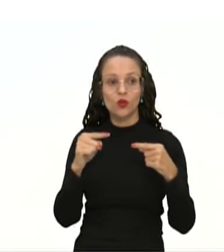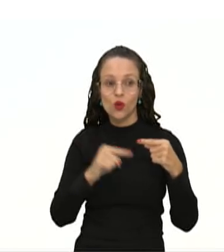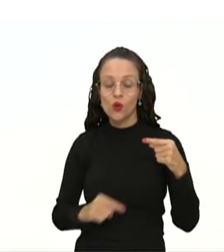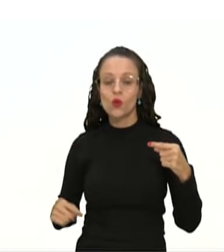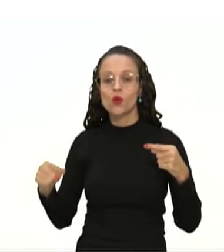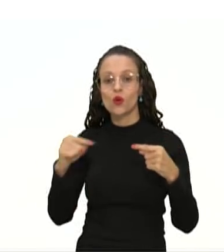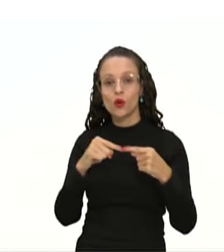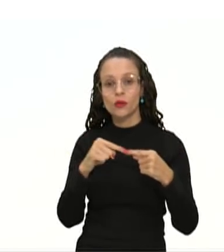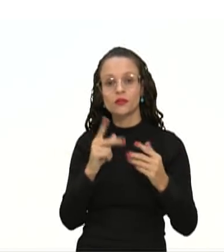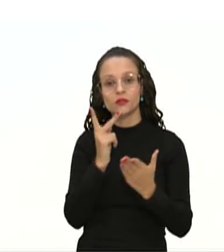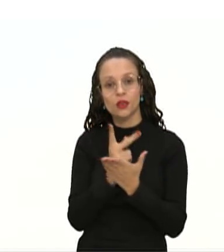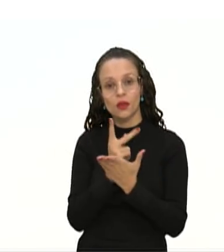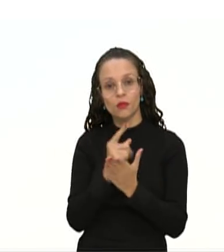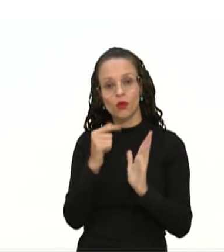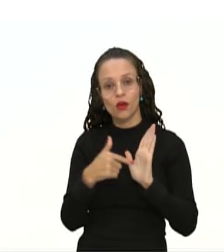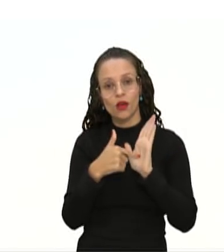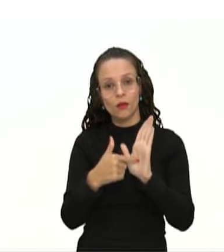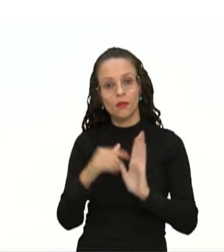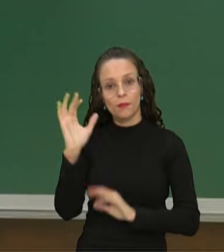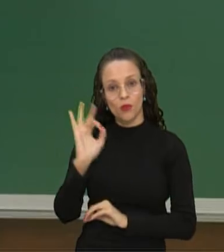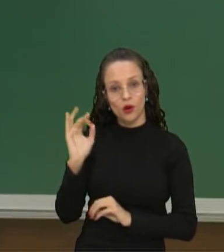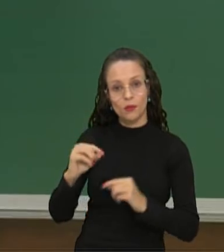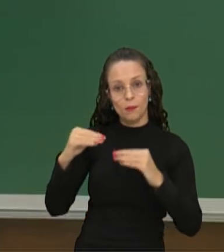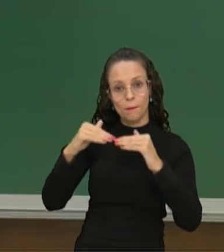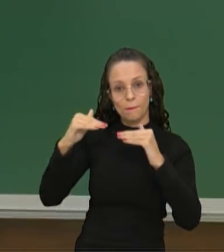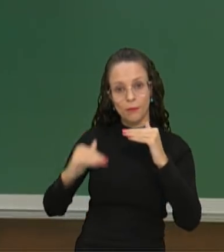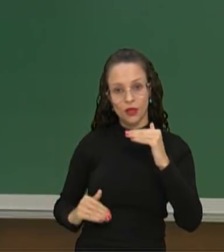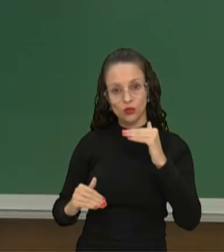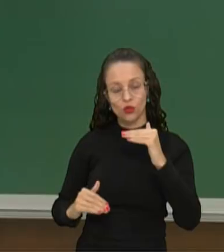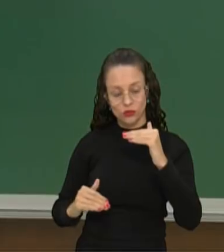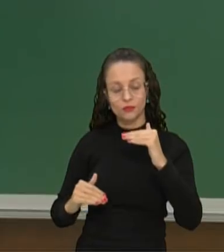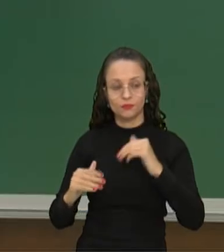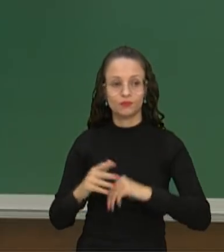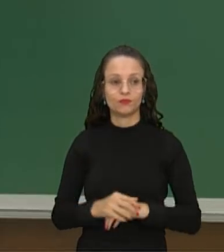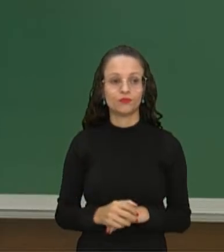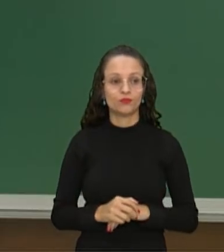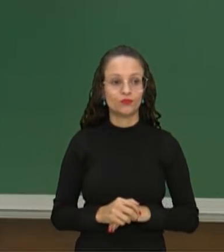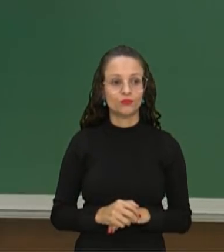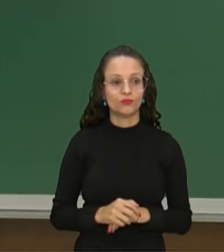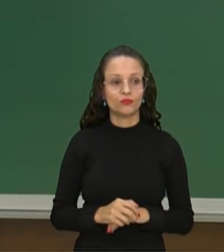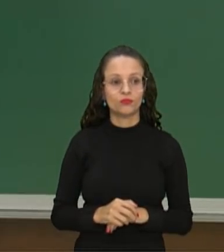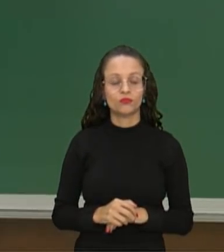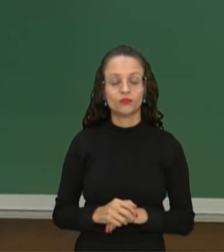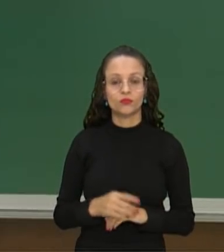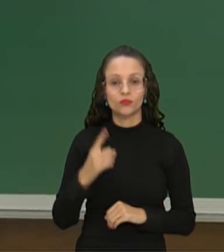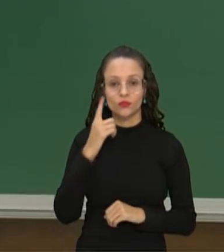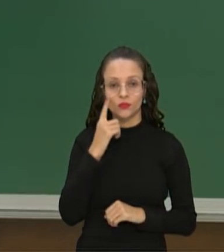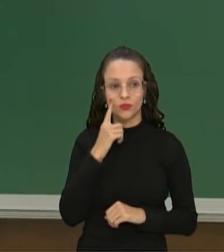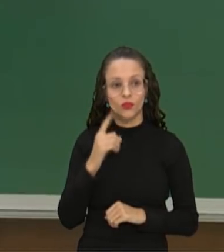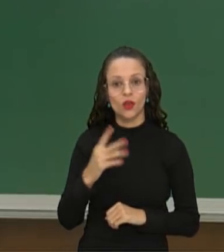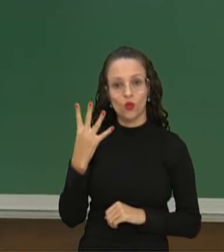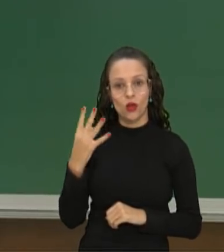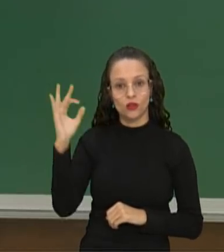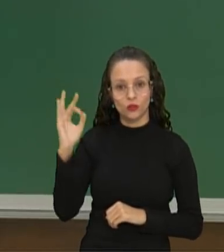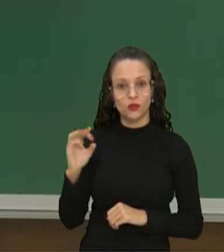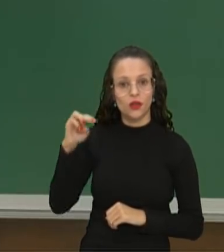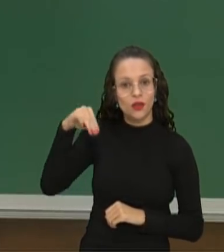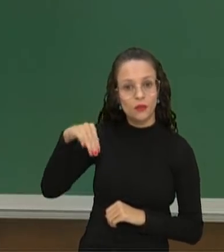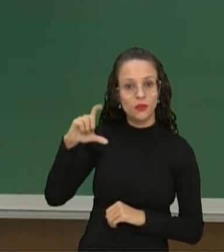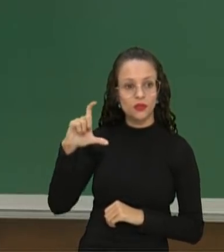recombinantes, eles sempre aparecem numa probabilidade menor, tá? Numa porcentagem menor. Então, ali o 4%, o